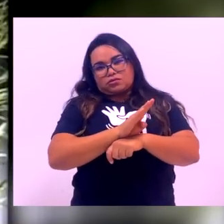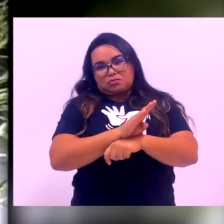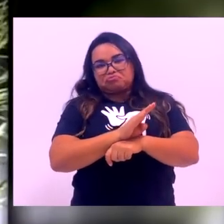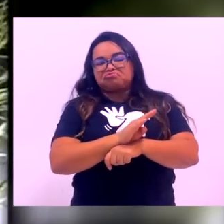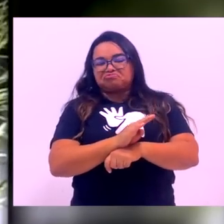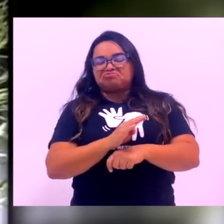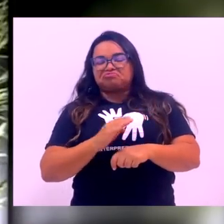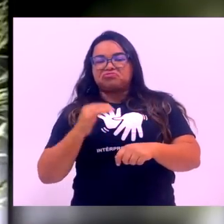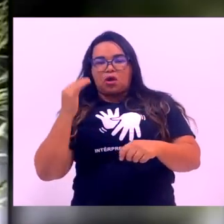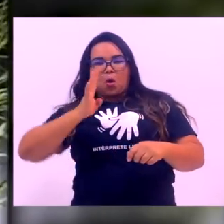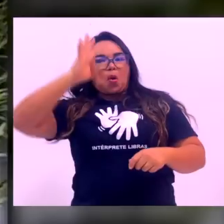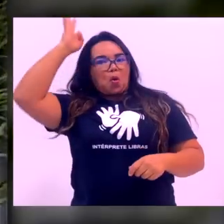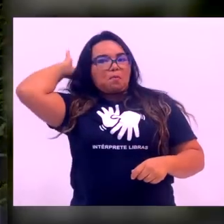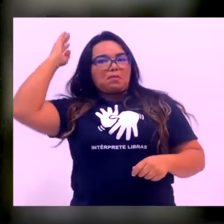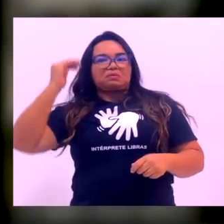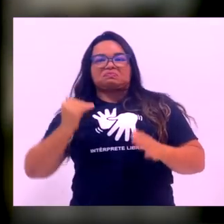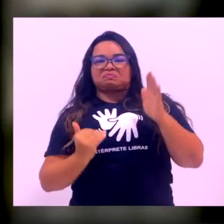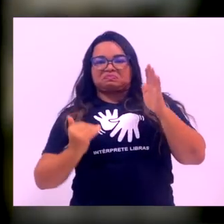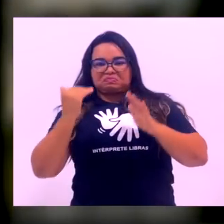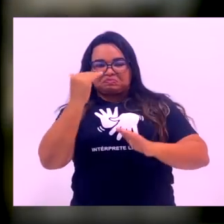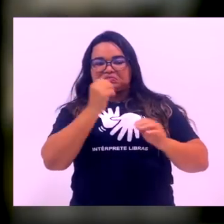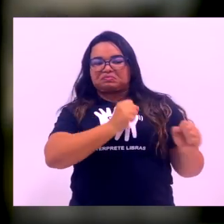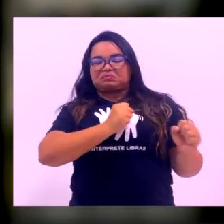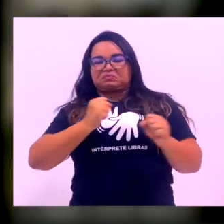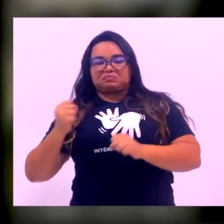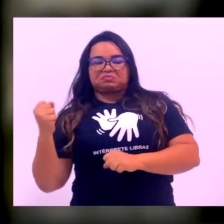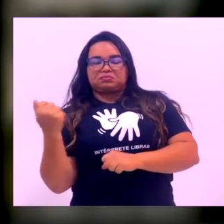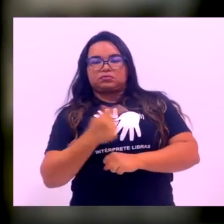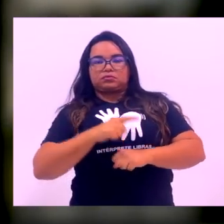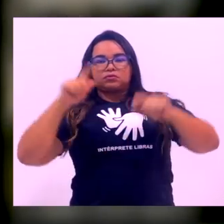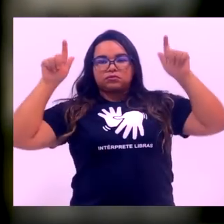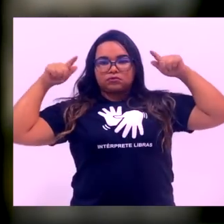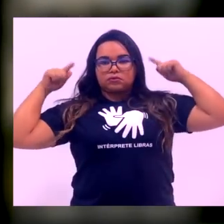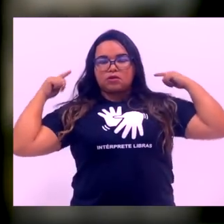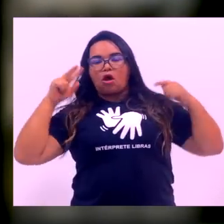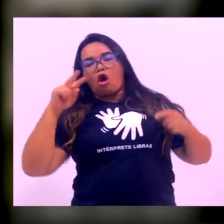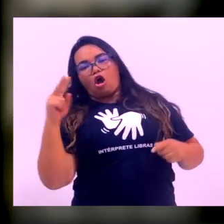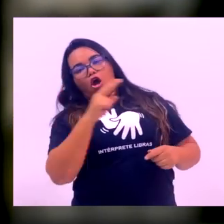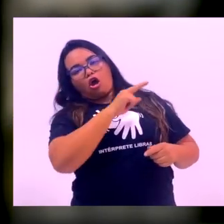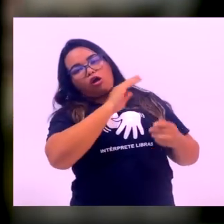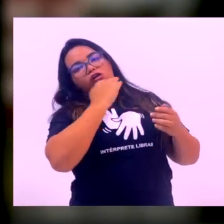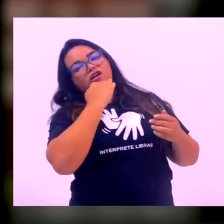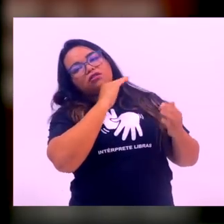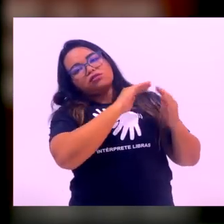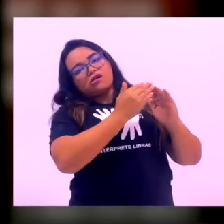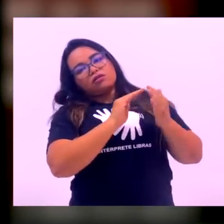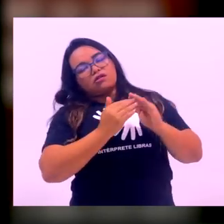mais poderosa no seu poder do que os gregos. Aqui